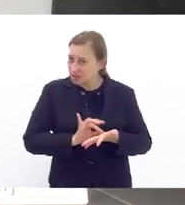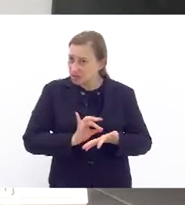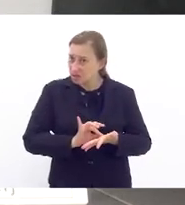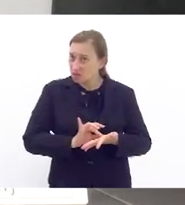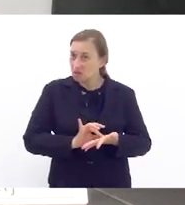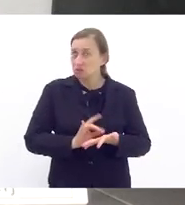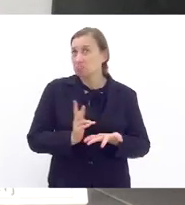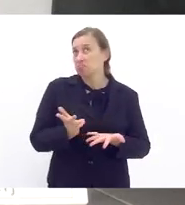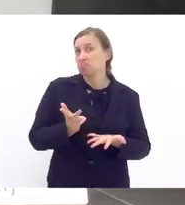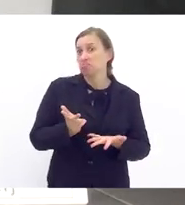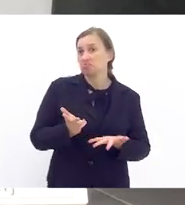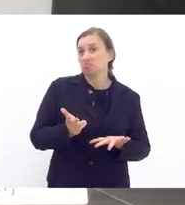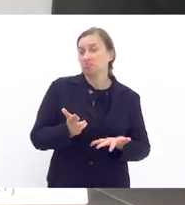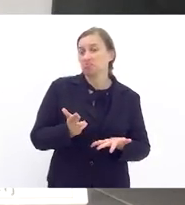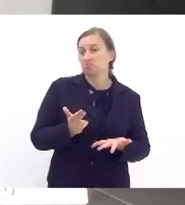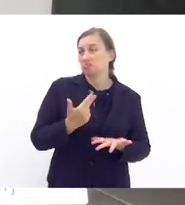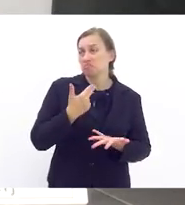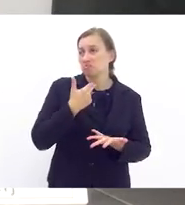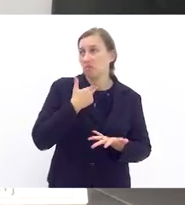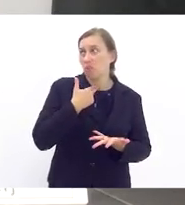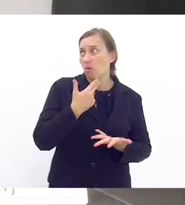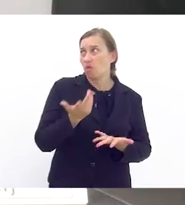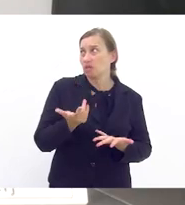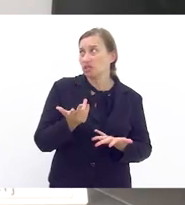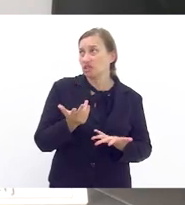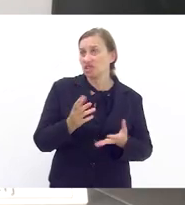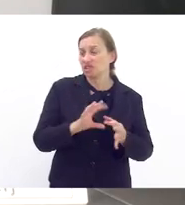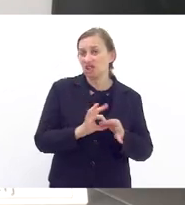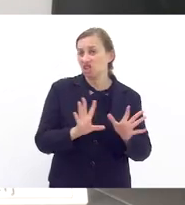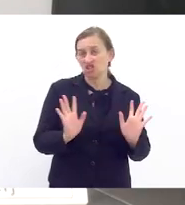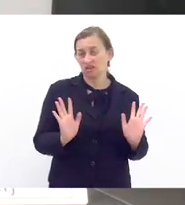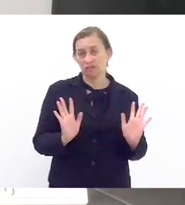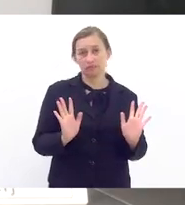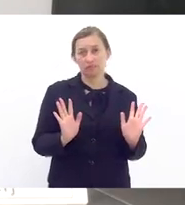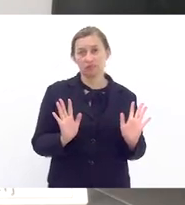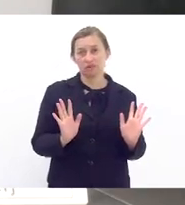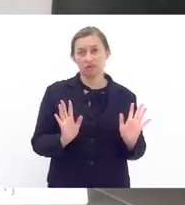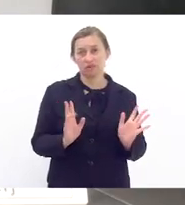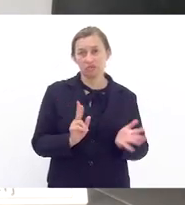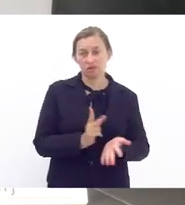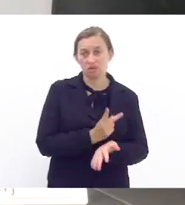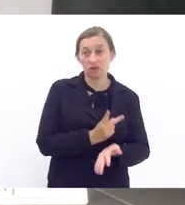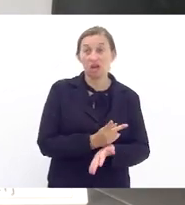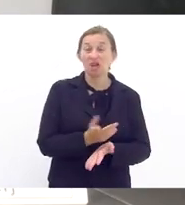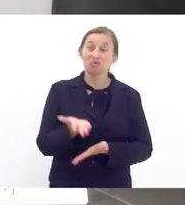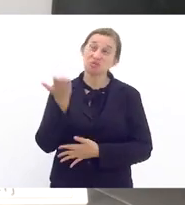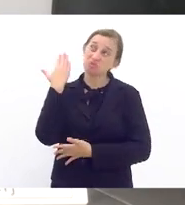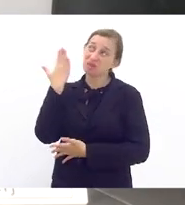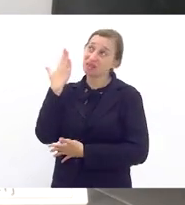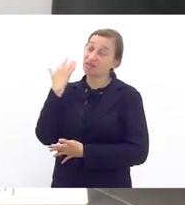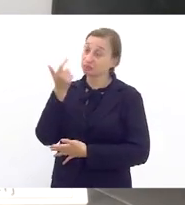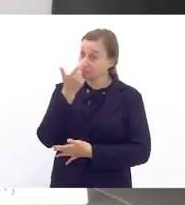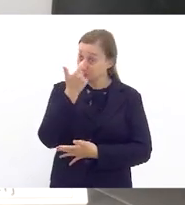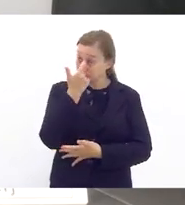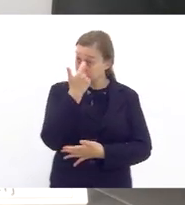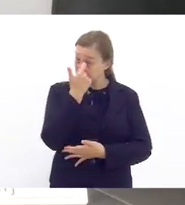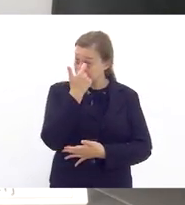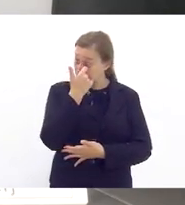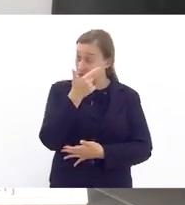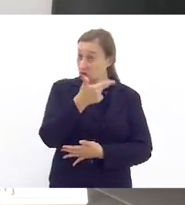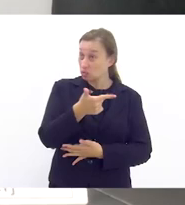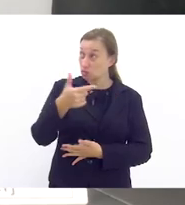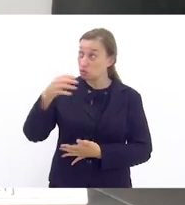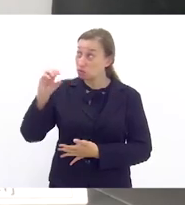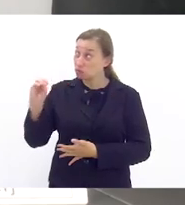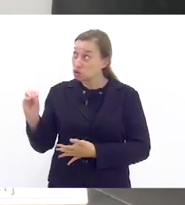coisa não pode ser do jeito que está. Né? Antigamente, que eu vou falar, foi 2000 alguma